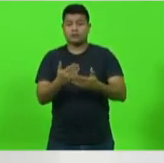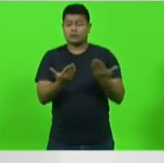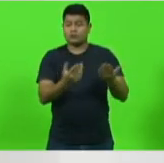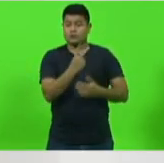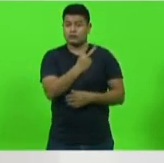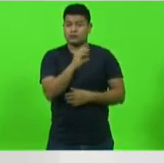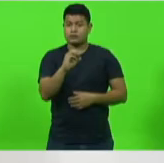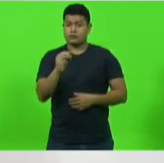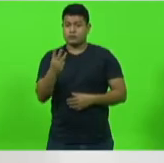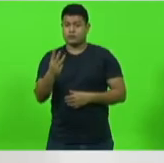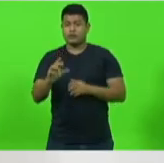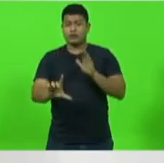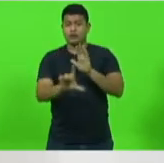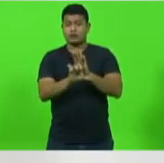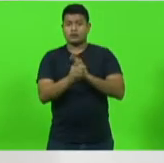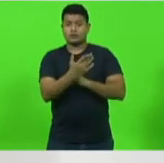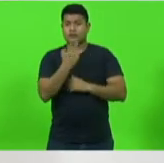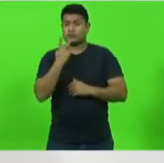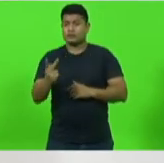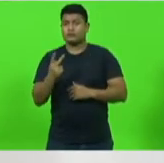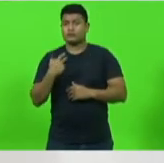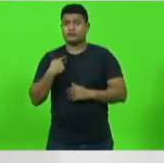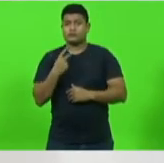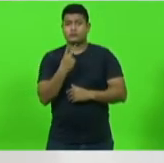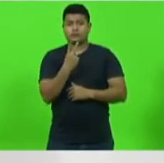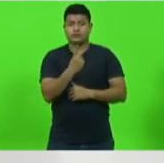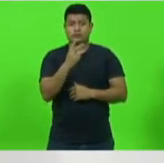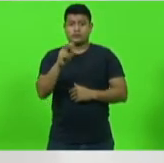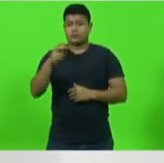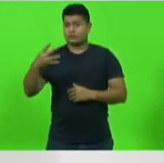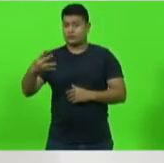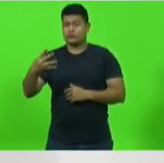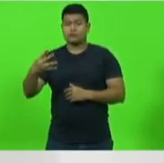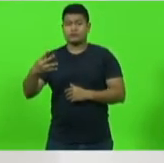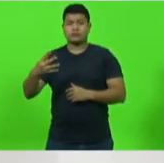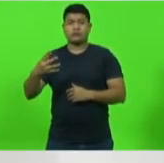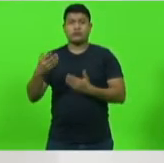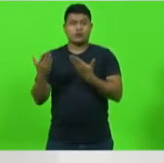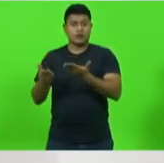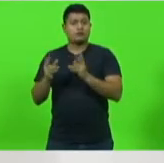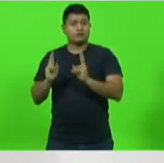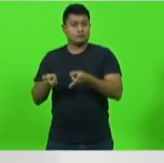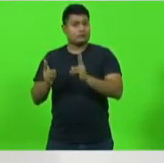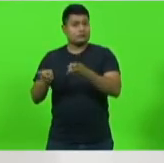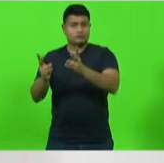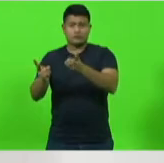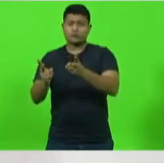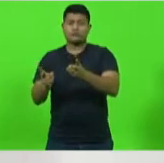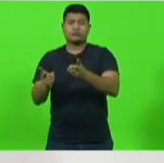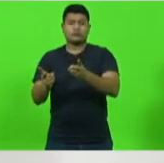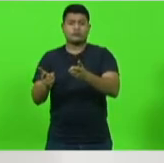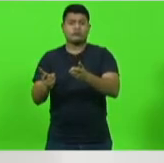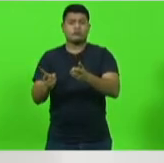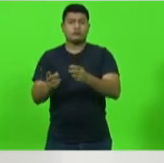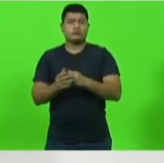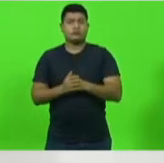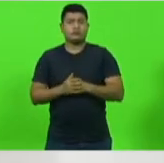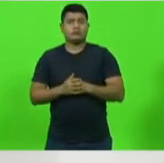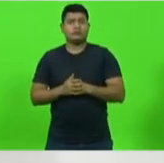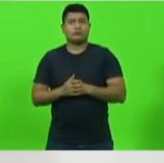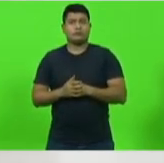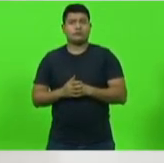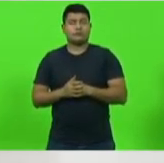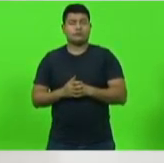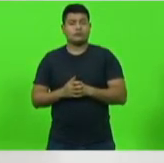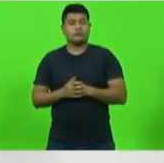citou. Portanto, a lei 254 está plenamente em vigência. Está em